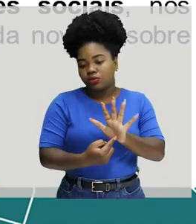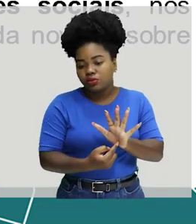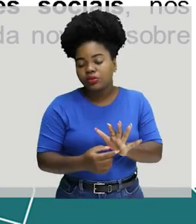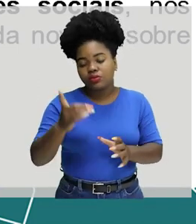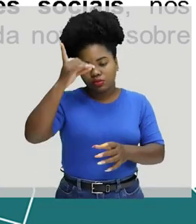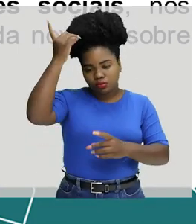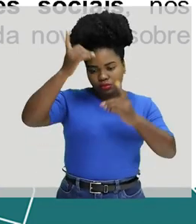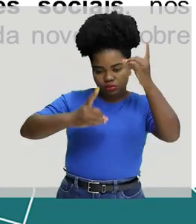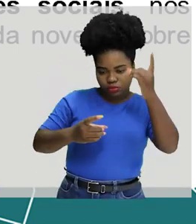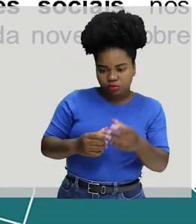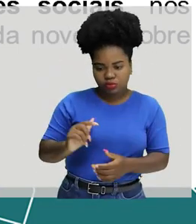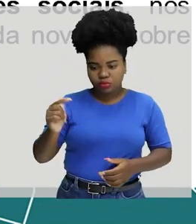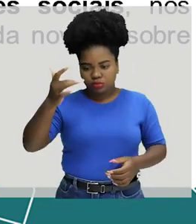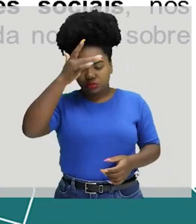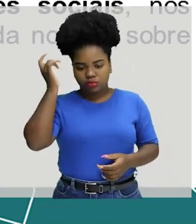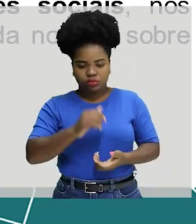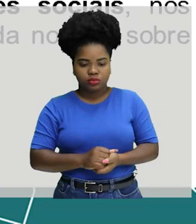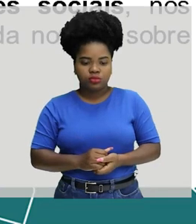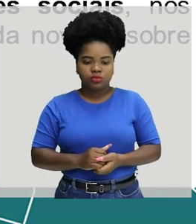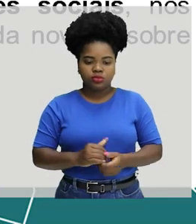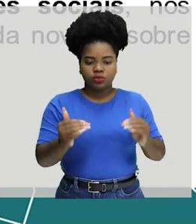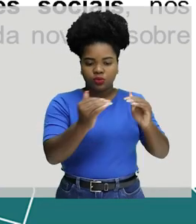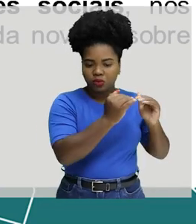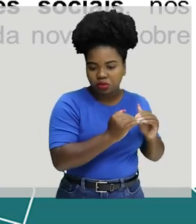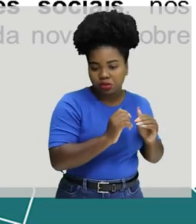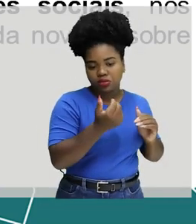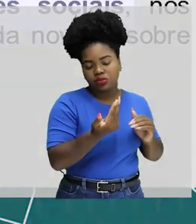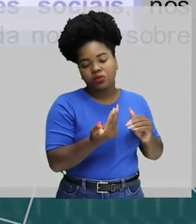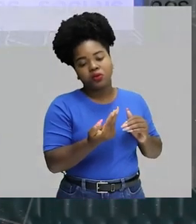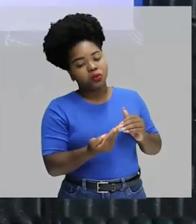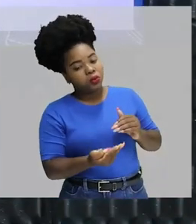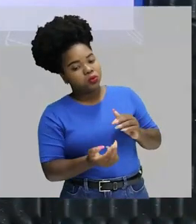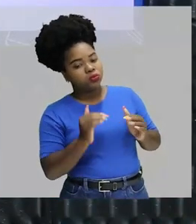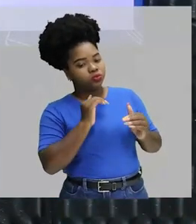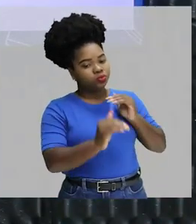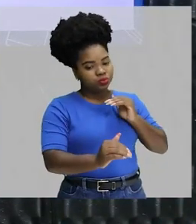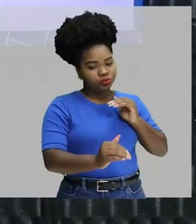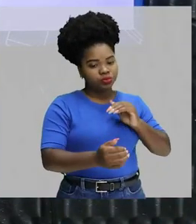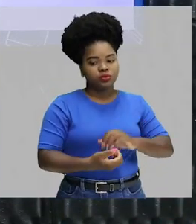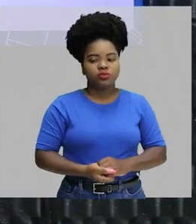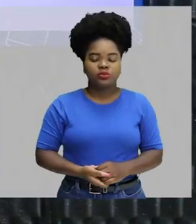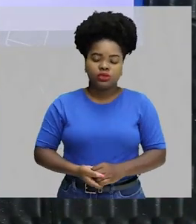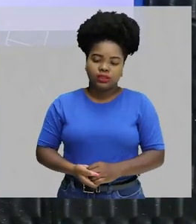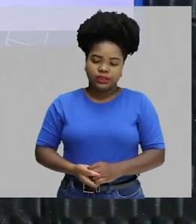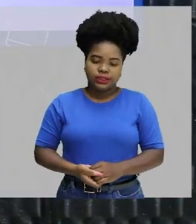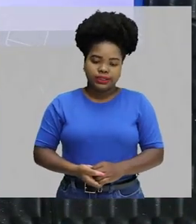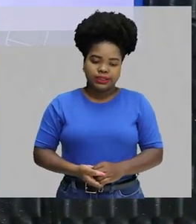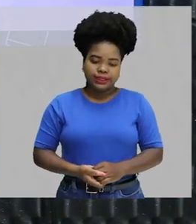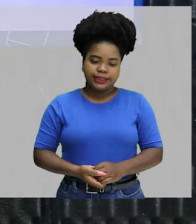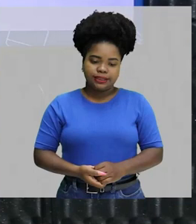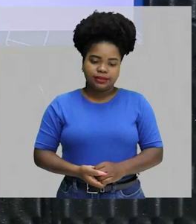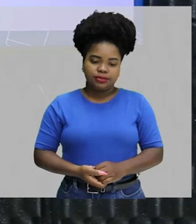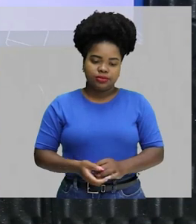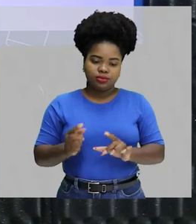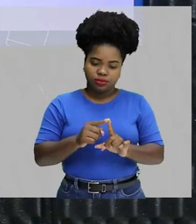pessoa certo por quê Porque nós vamos concordar nós vamos aceitar e também nós vamos discordar esses atos